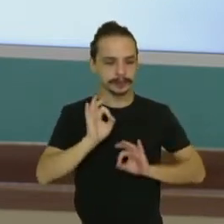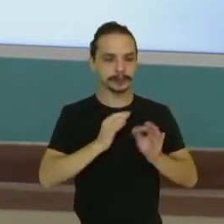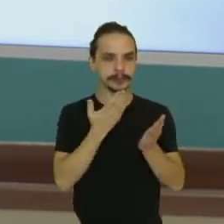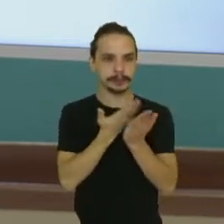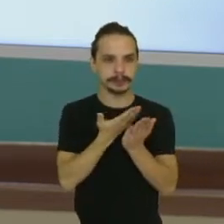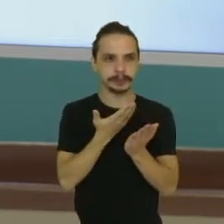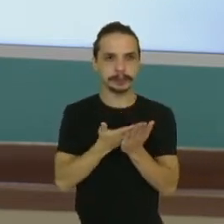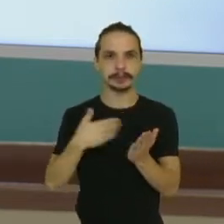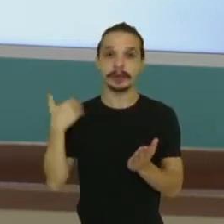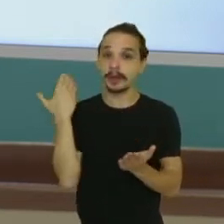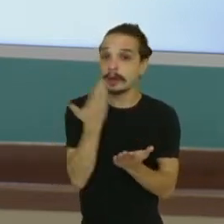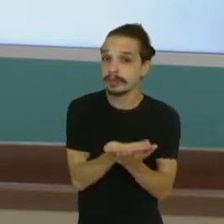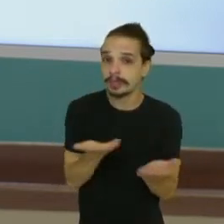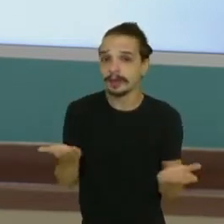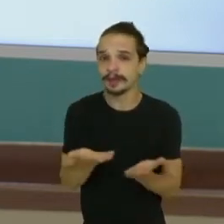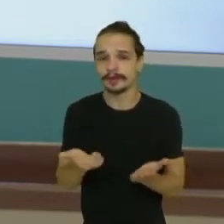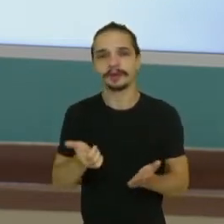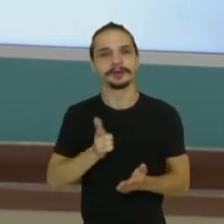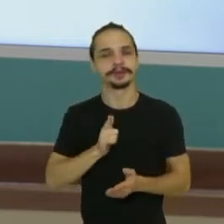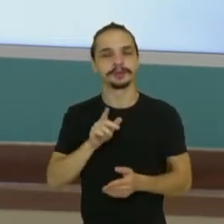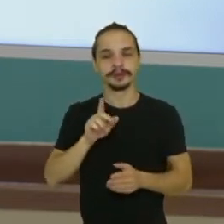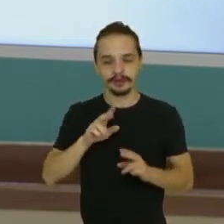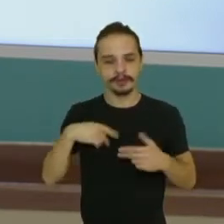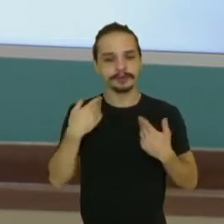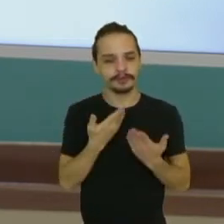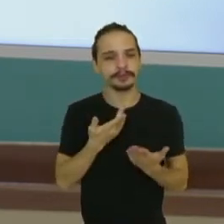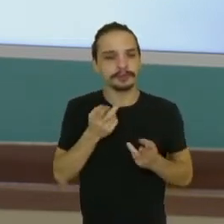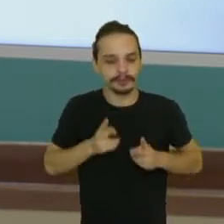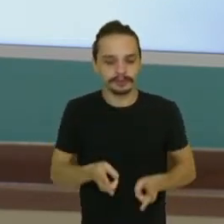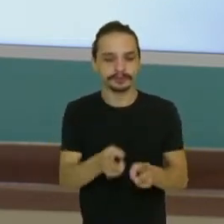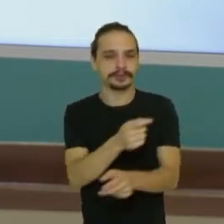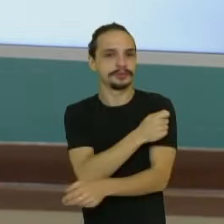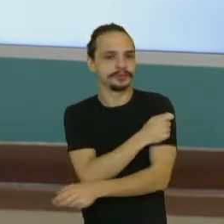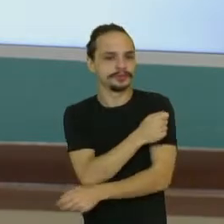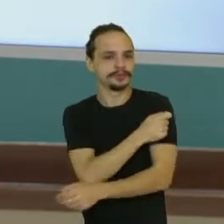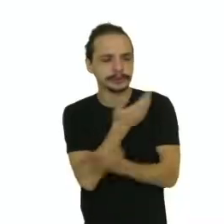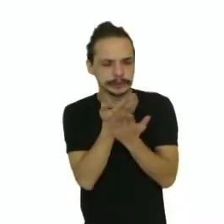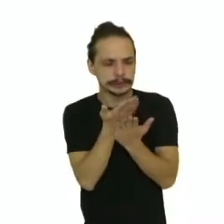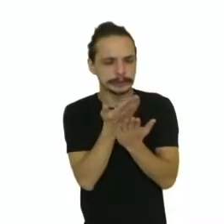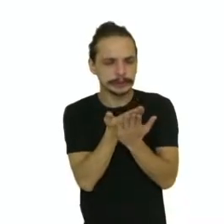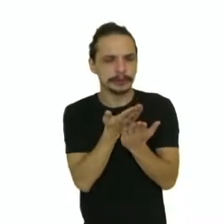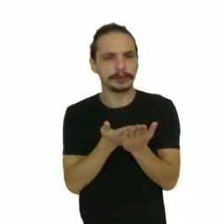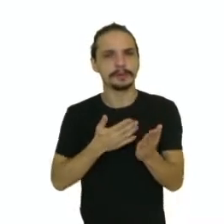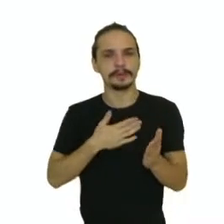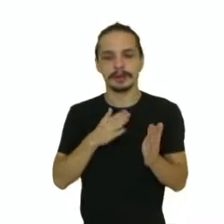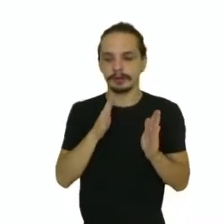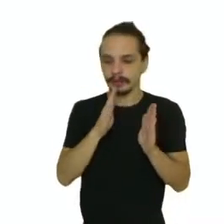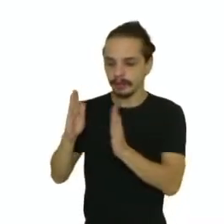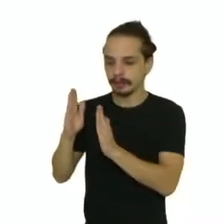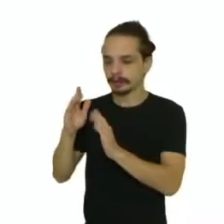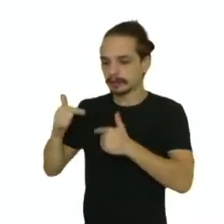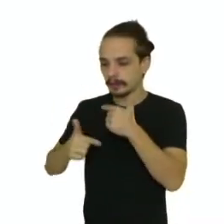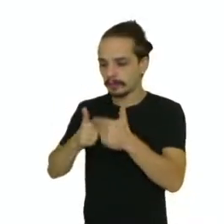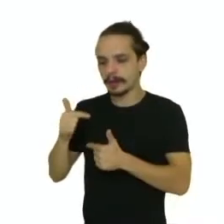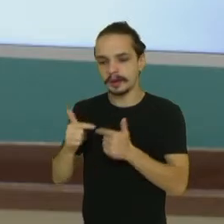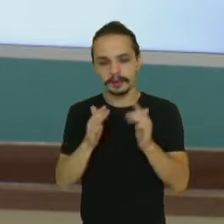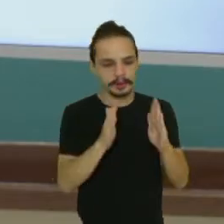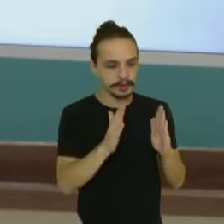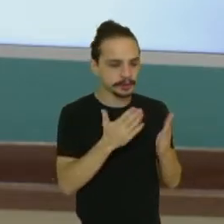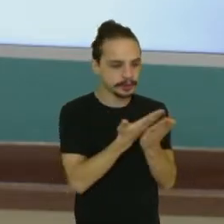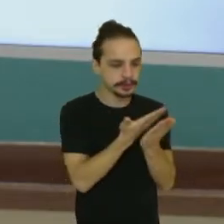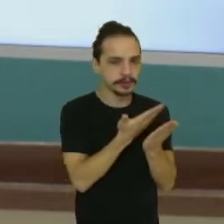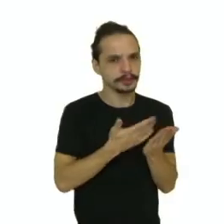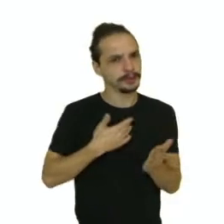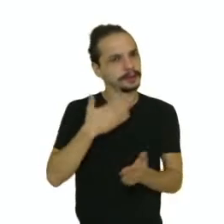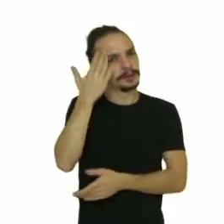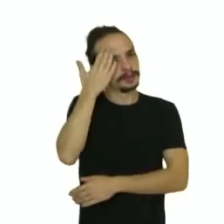ainda sou um estudante na nunca deixei de ser um estudante a minha rotina de trabalho então pessoal não sabemos que